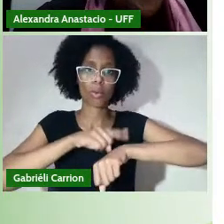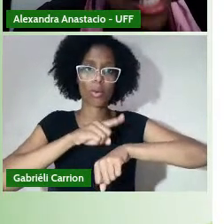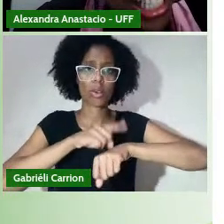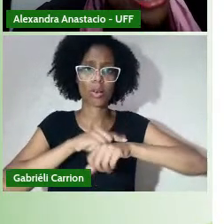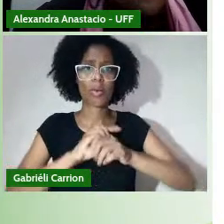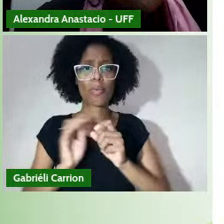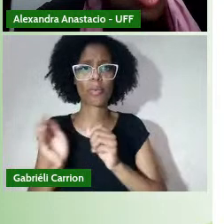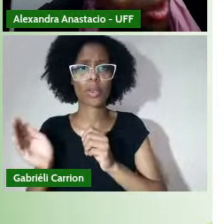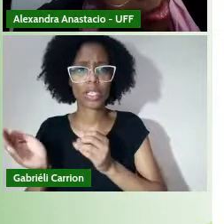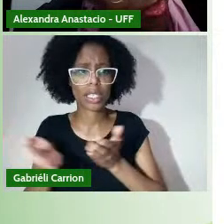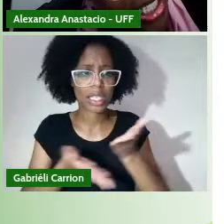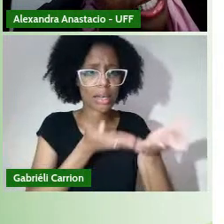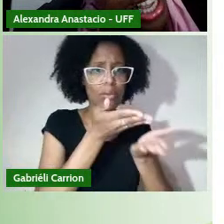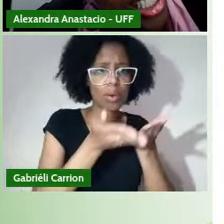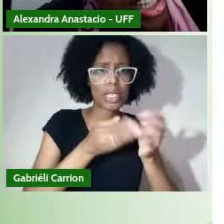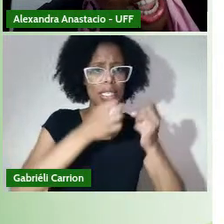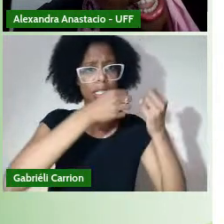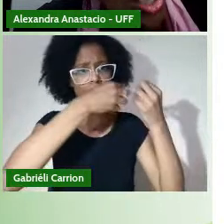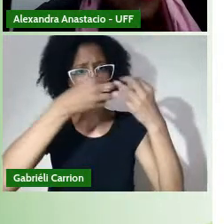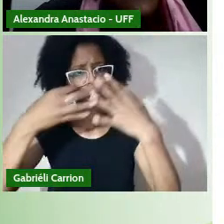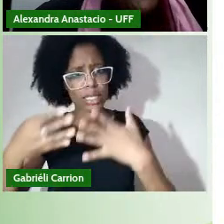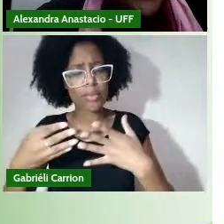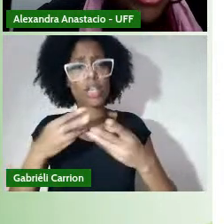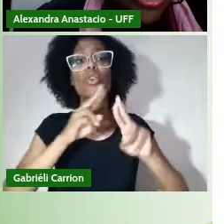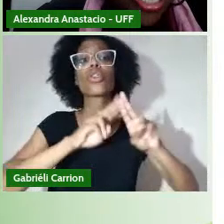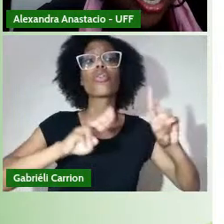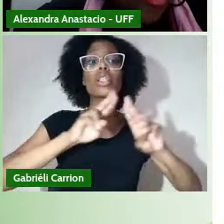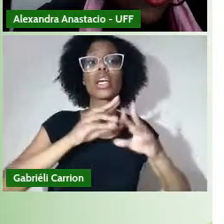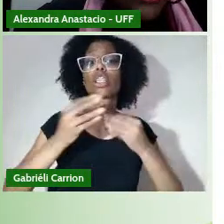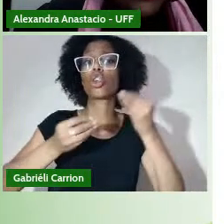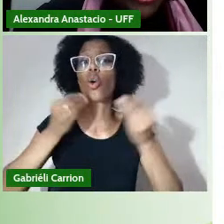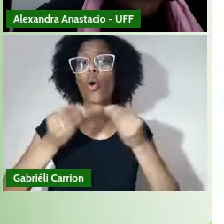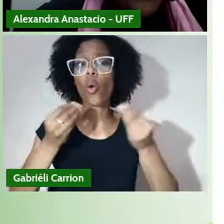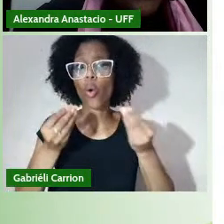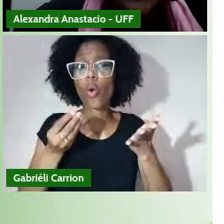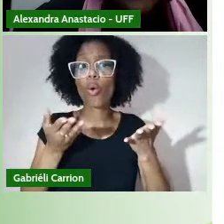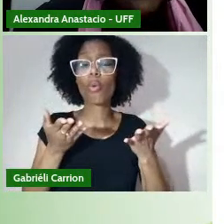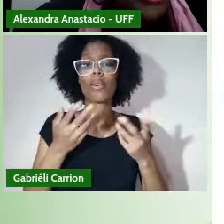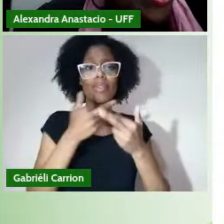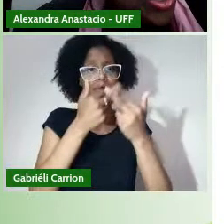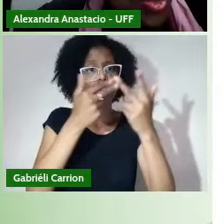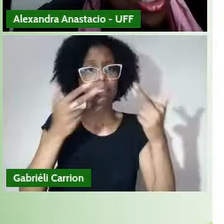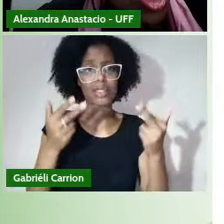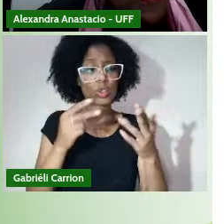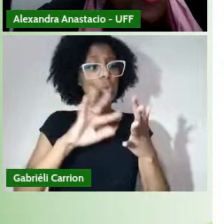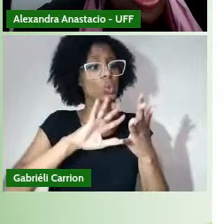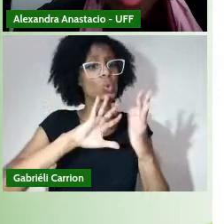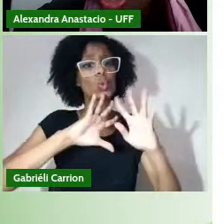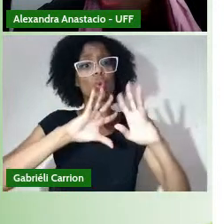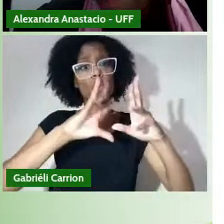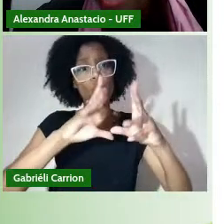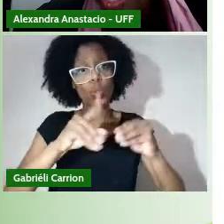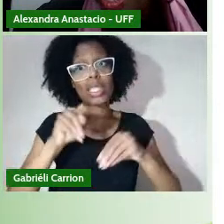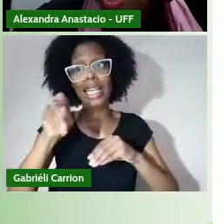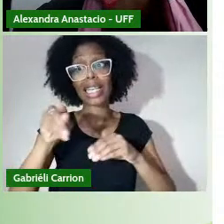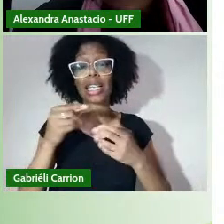acolha, explique, mostre o que a universidade é, o potencial, né? Tudo que o estudante